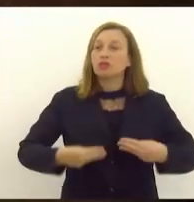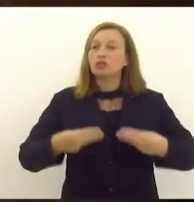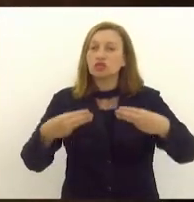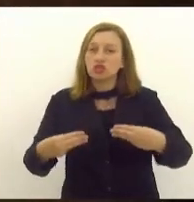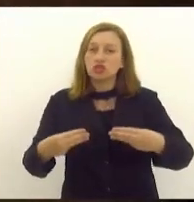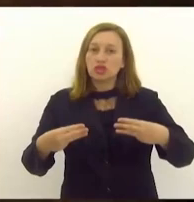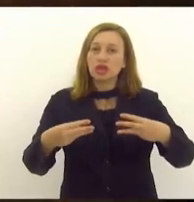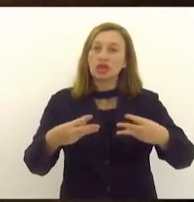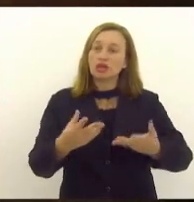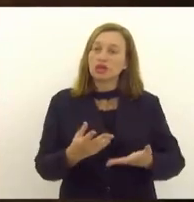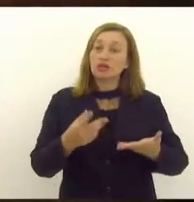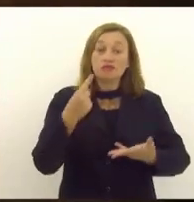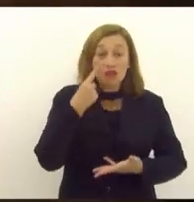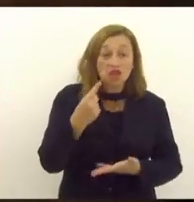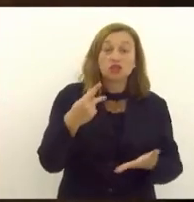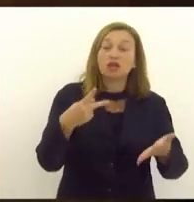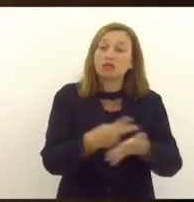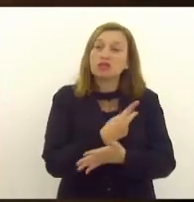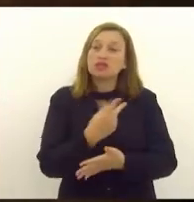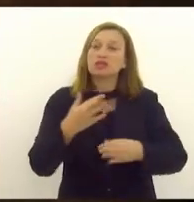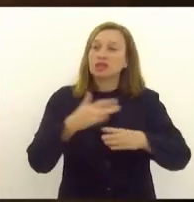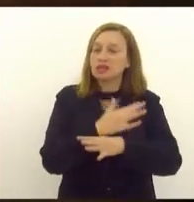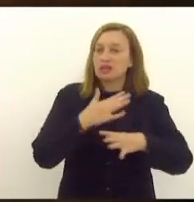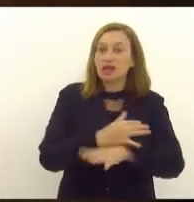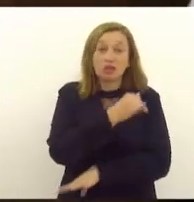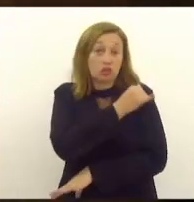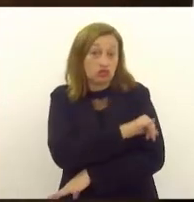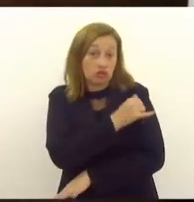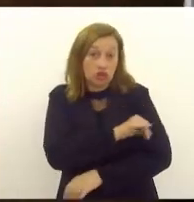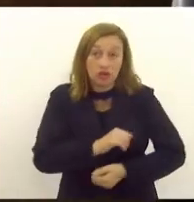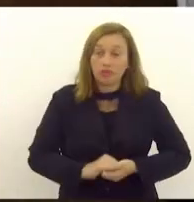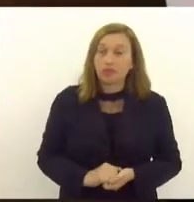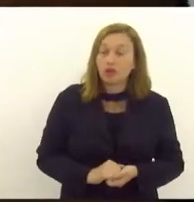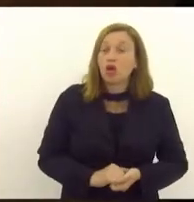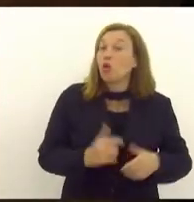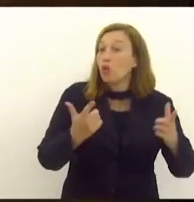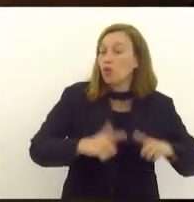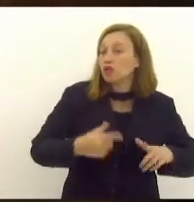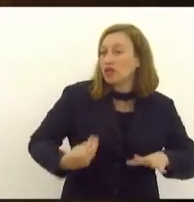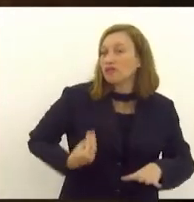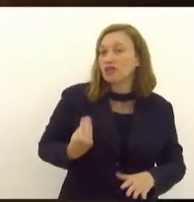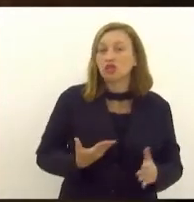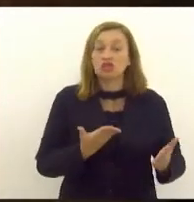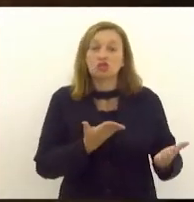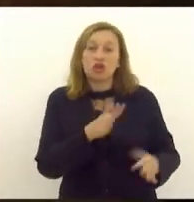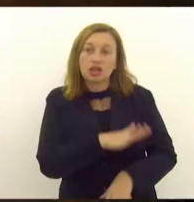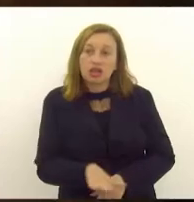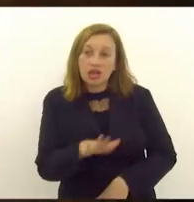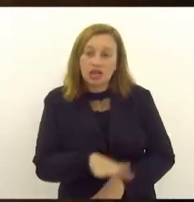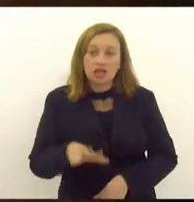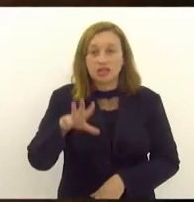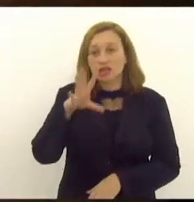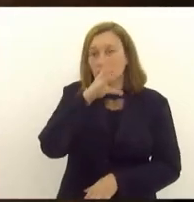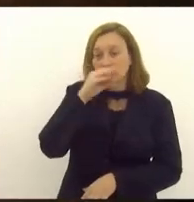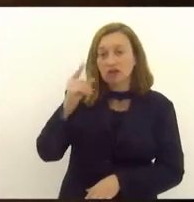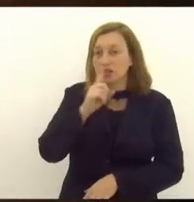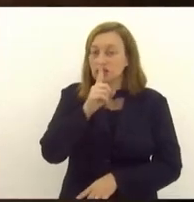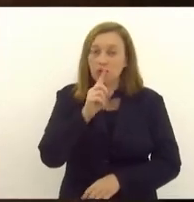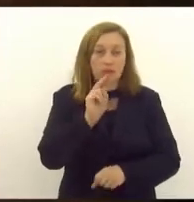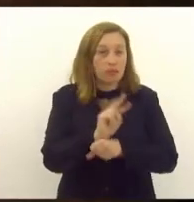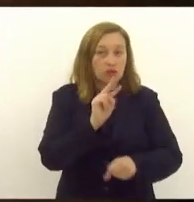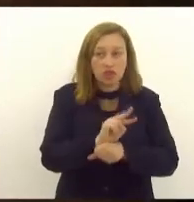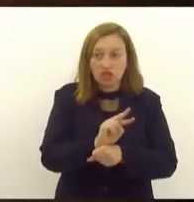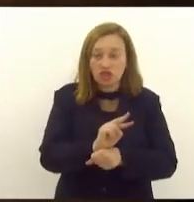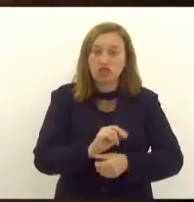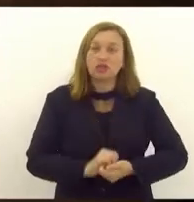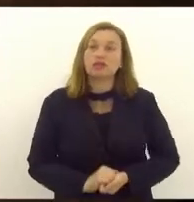tomem pá do que acontece aqui na cidade do Rio de Janeiro onde a vida de uma criança de um adolescente não é protegida na